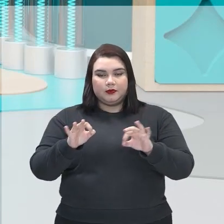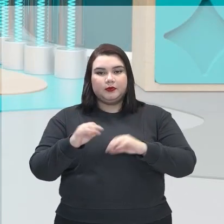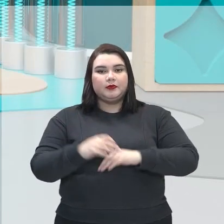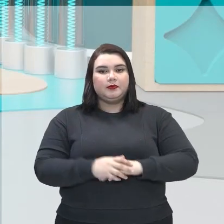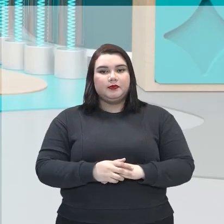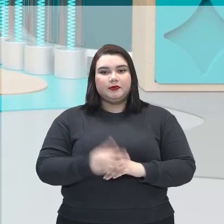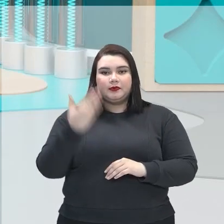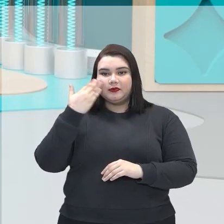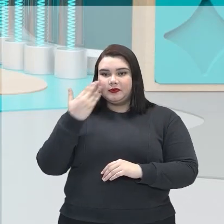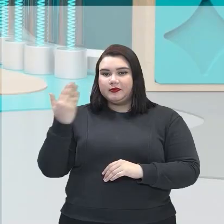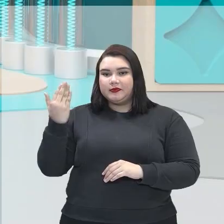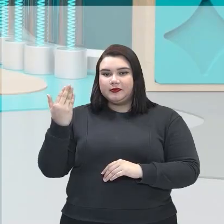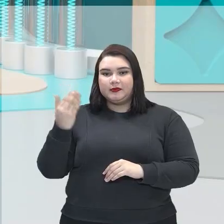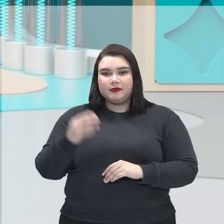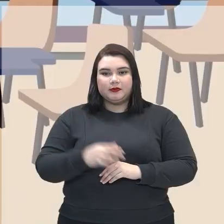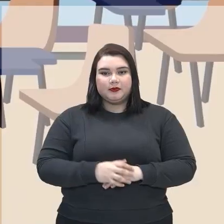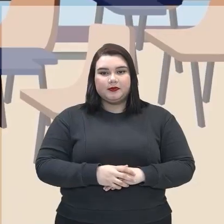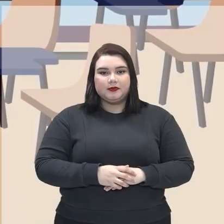Então, let's go!